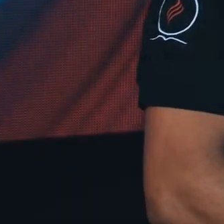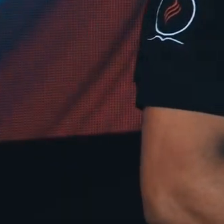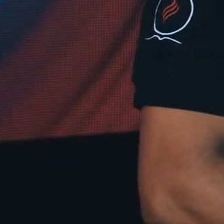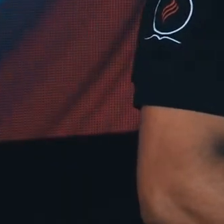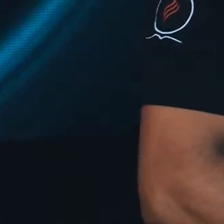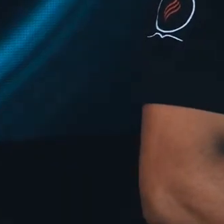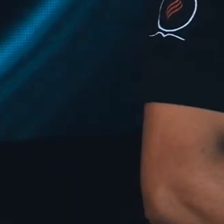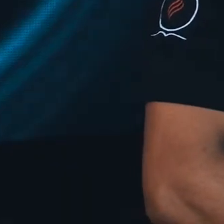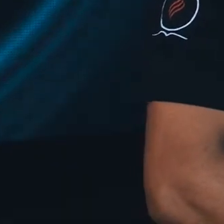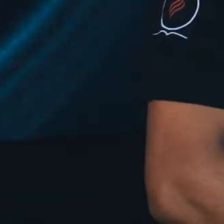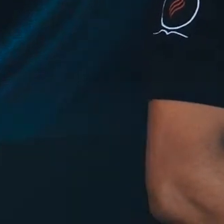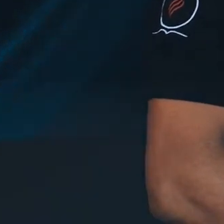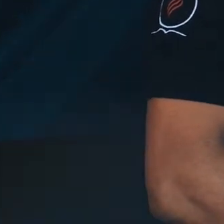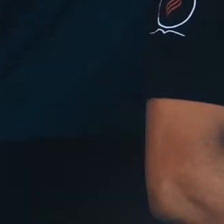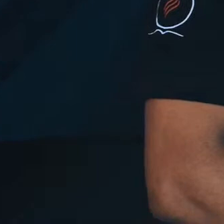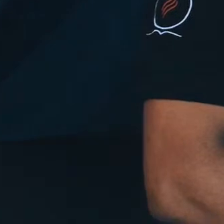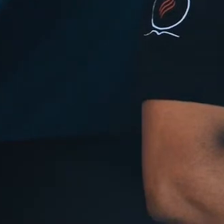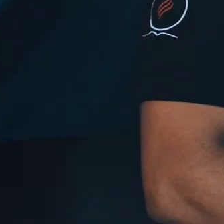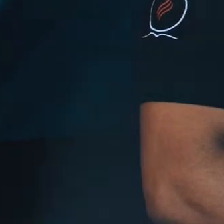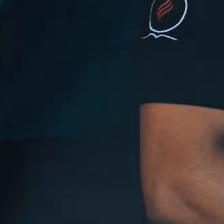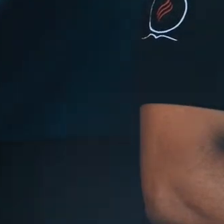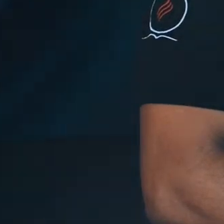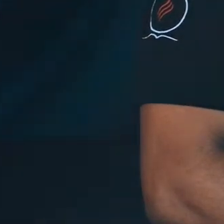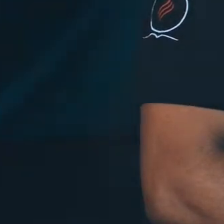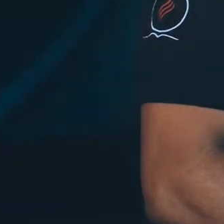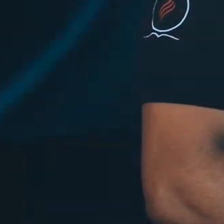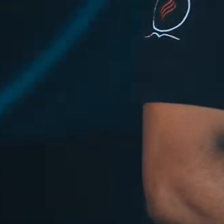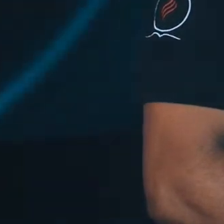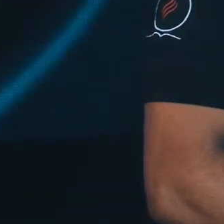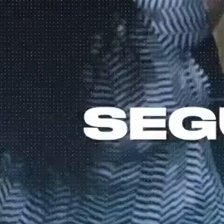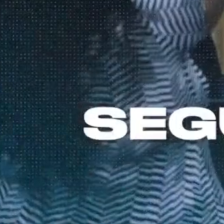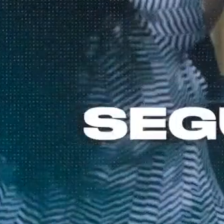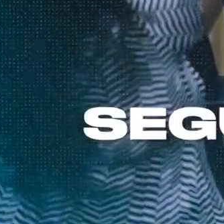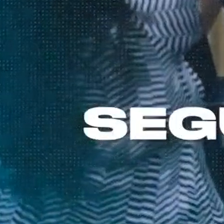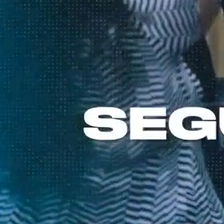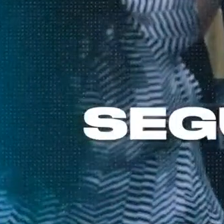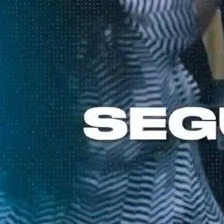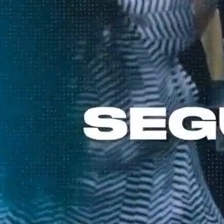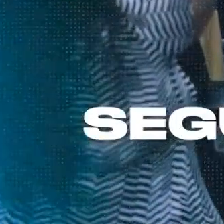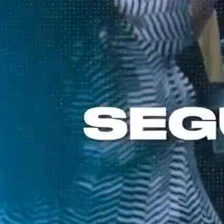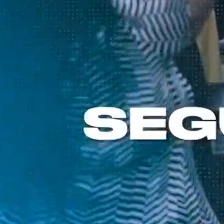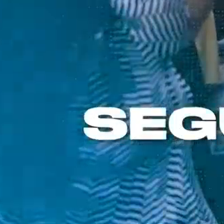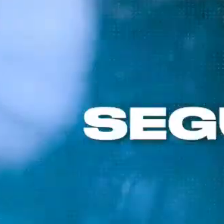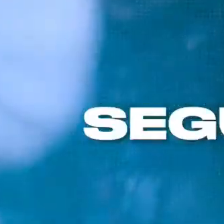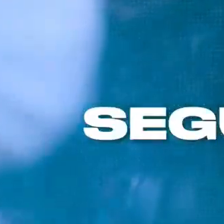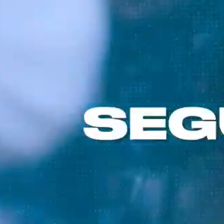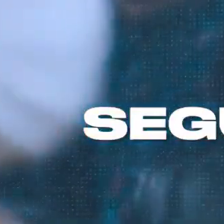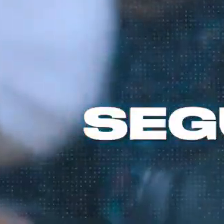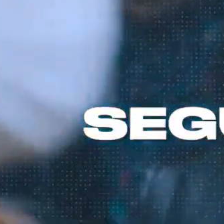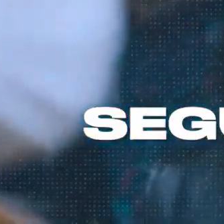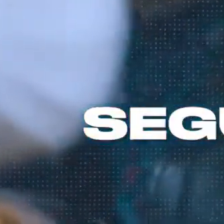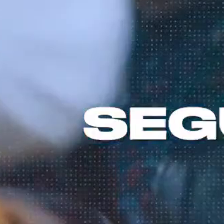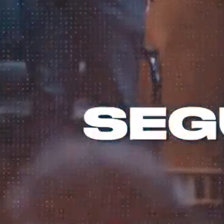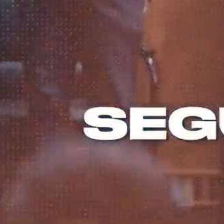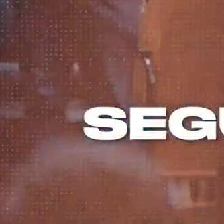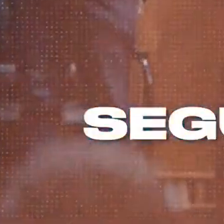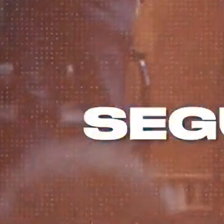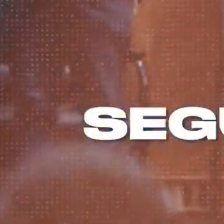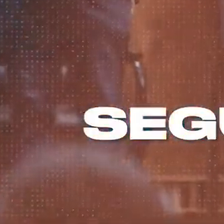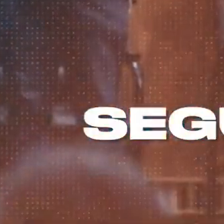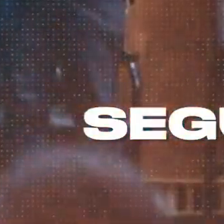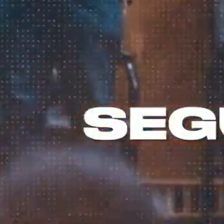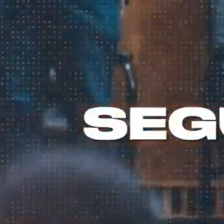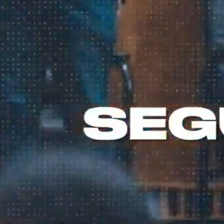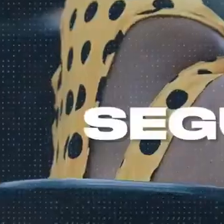edificação de nossas famílias. Nós temos o culto da família, é uma palavra direcionada para você pai, para você mãe, para